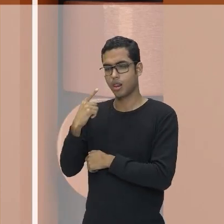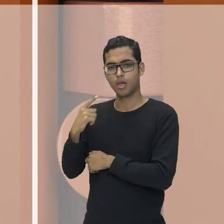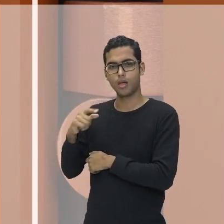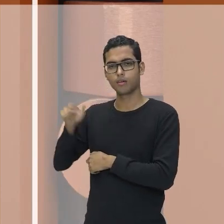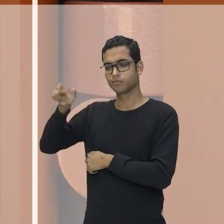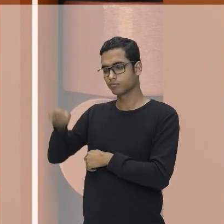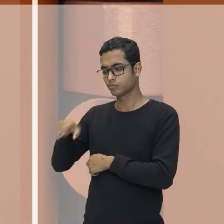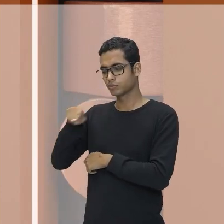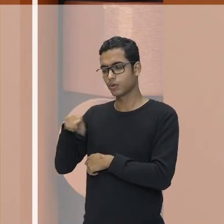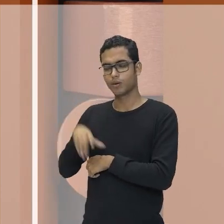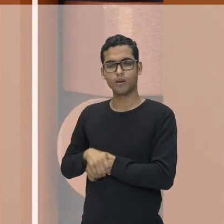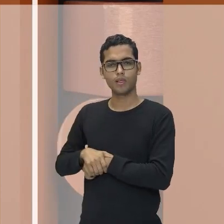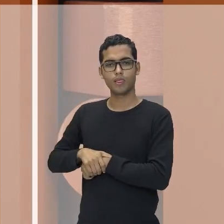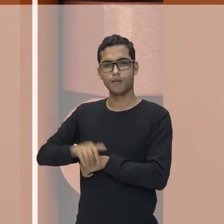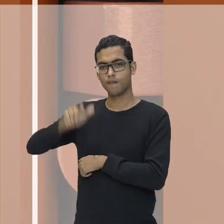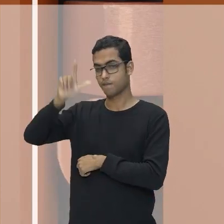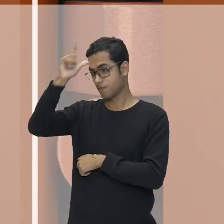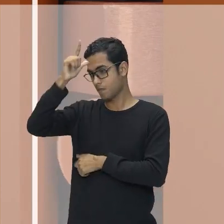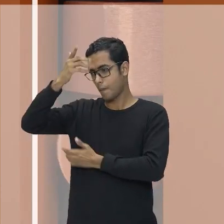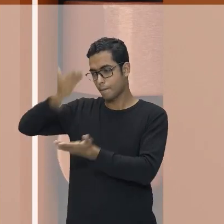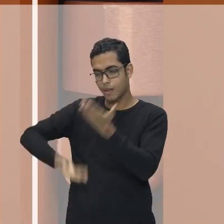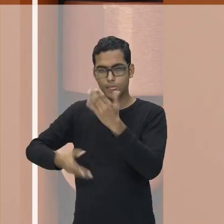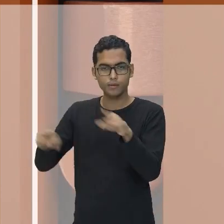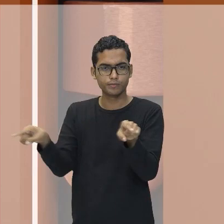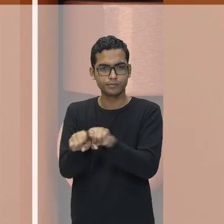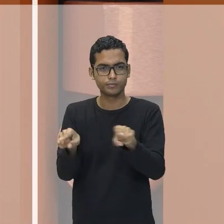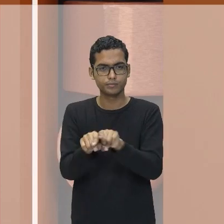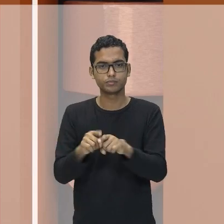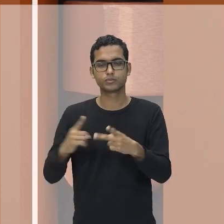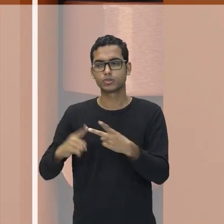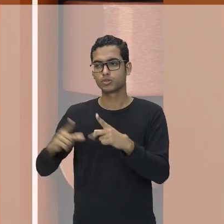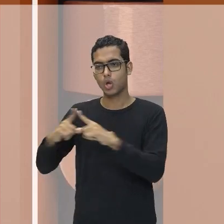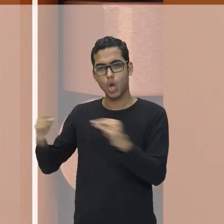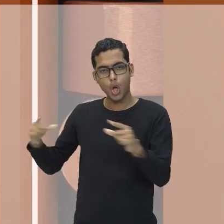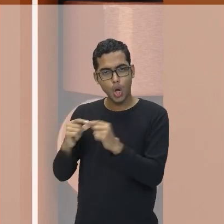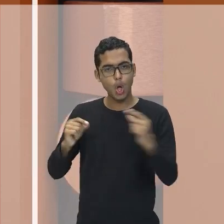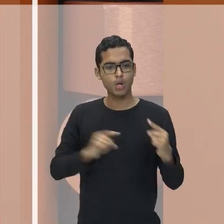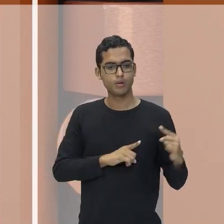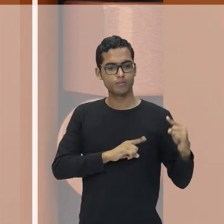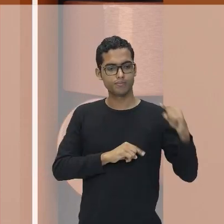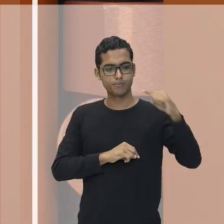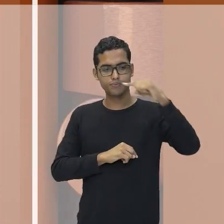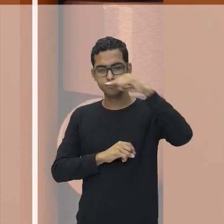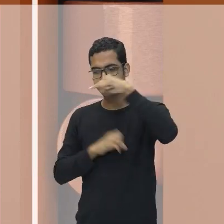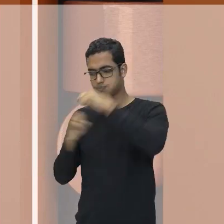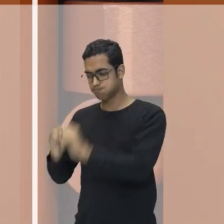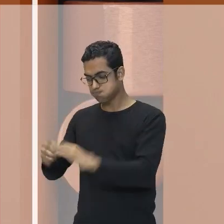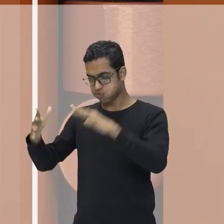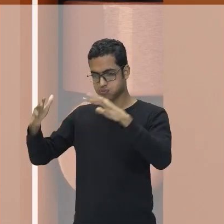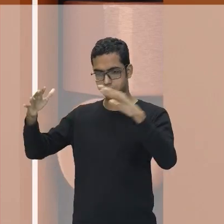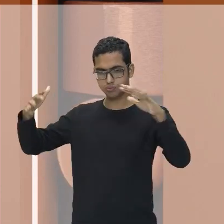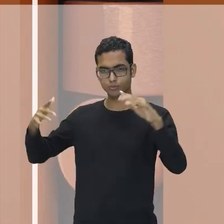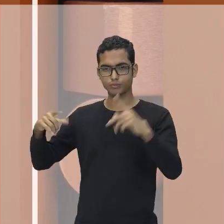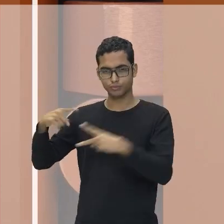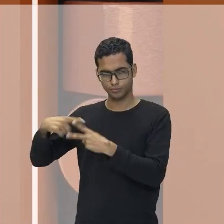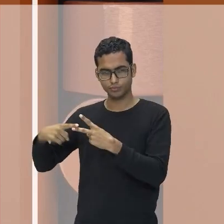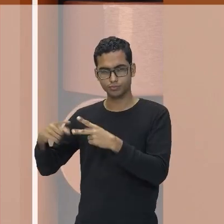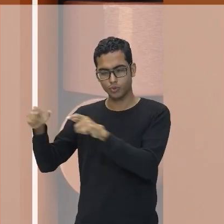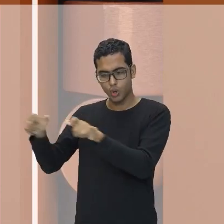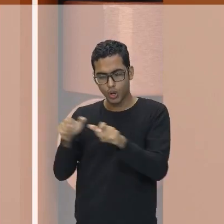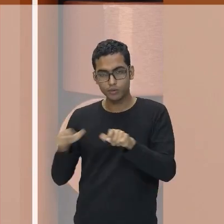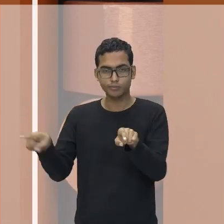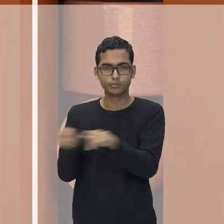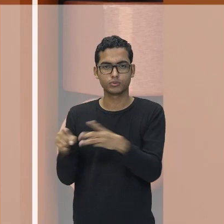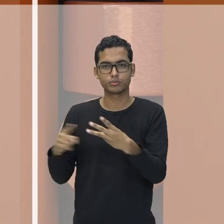após a explosão das bombas atômicas em Hiroshima e Nagasaki, na rendição do Japão, a invasão